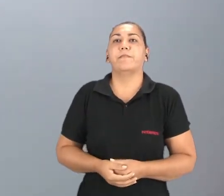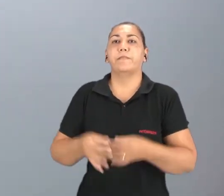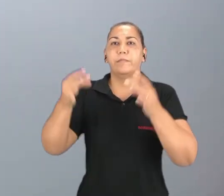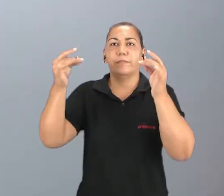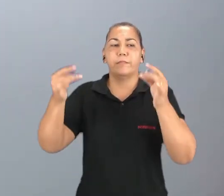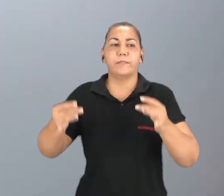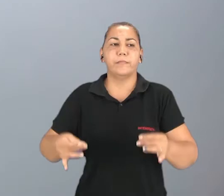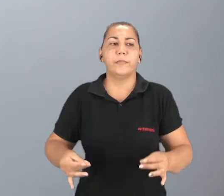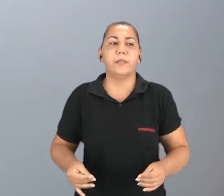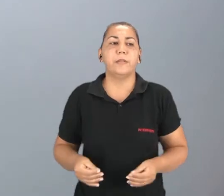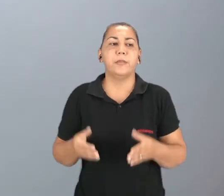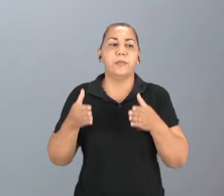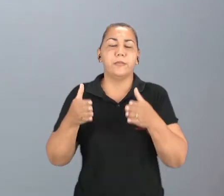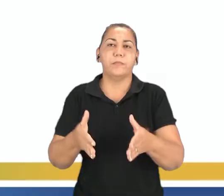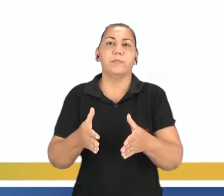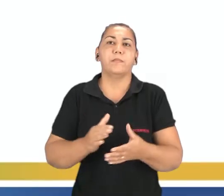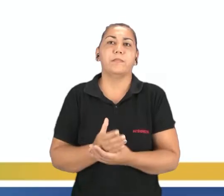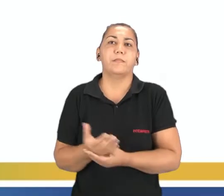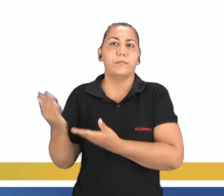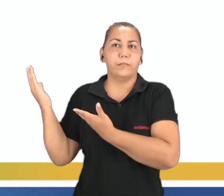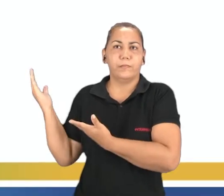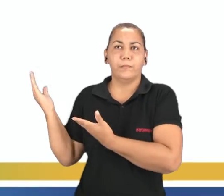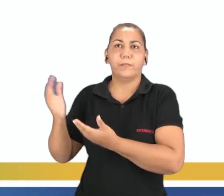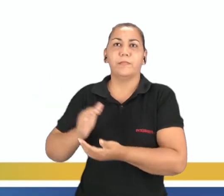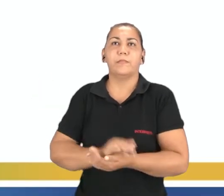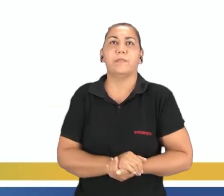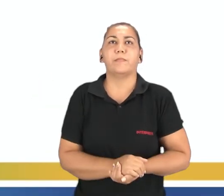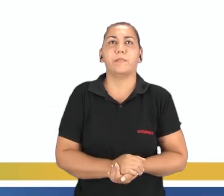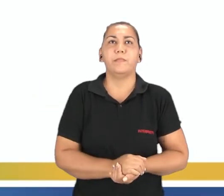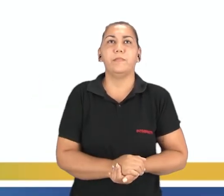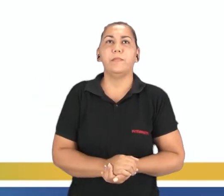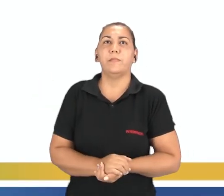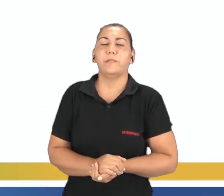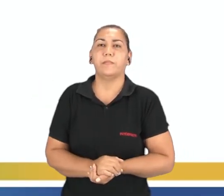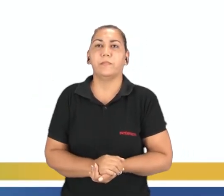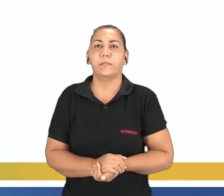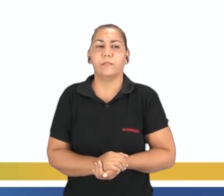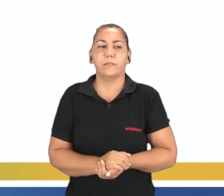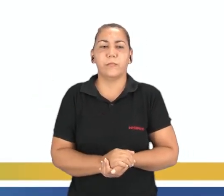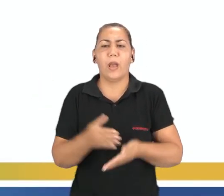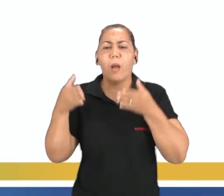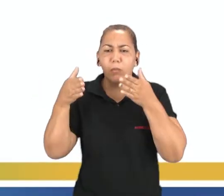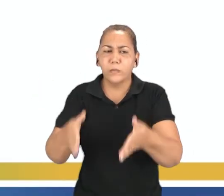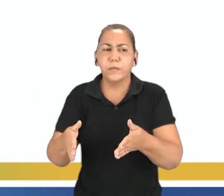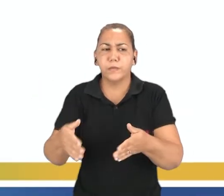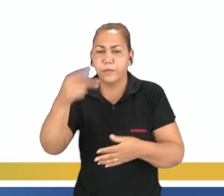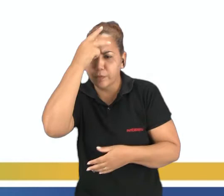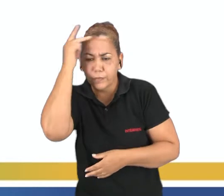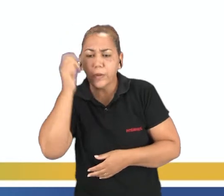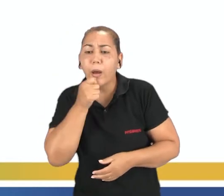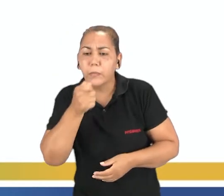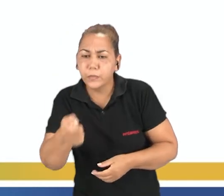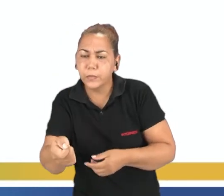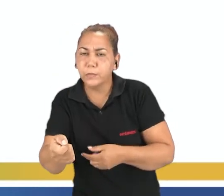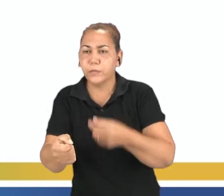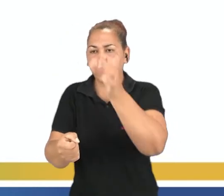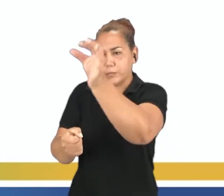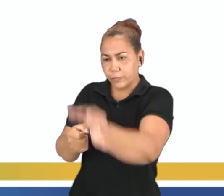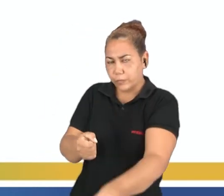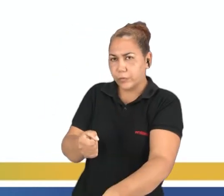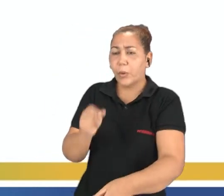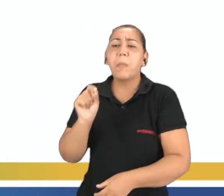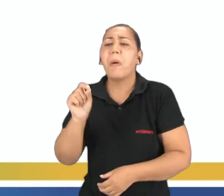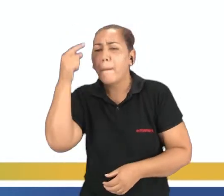parâmetro da abordagem. Vejamos então. Centrada no entrevistado, visa a identificar o que a pessoa pensa, do